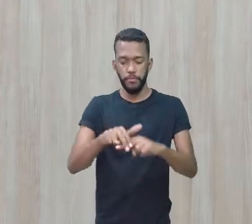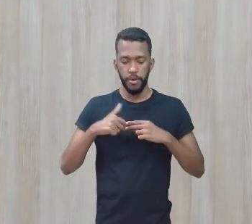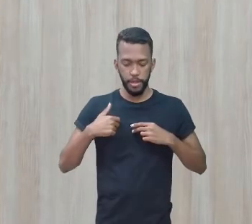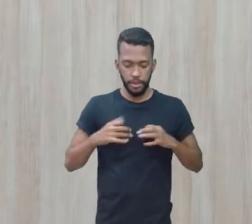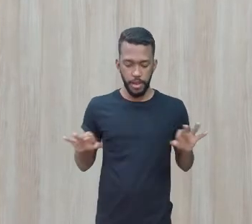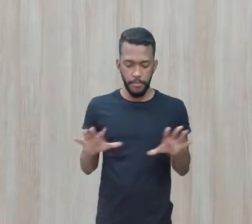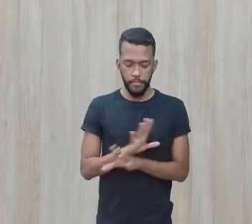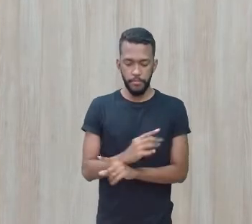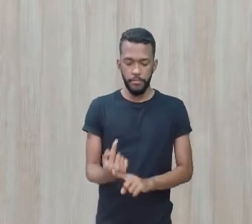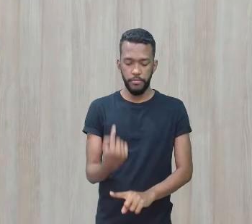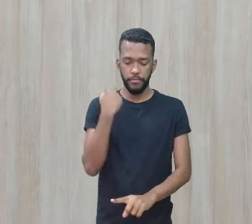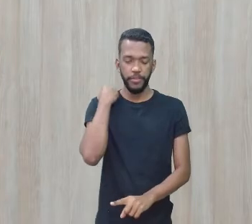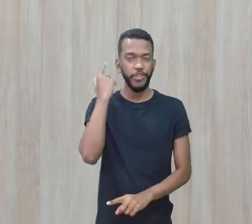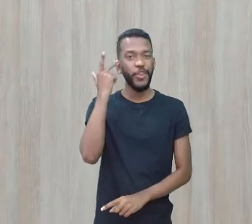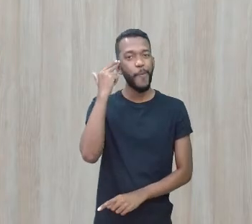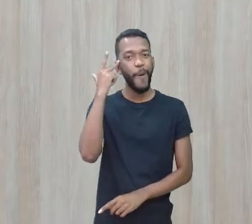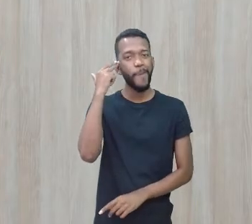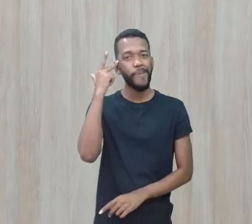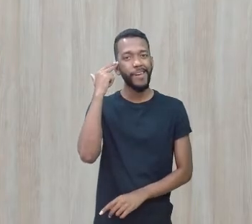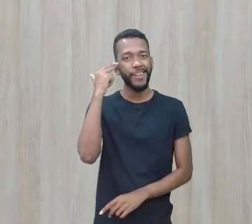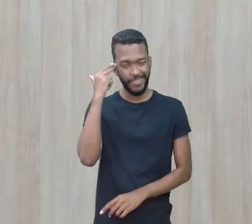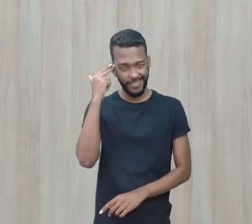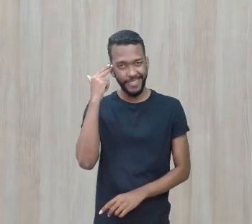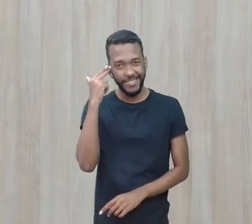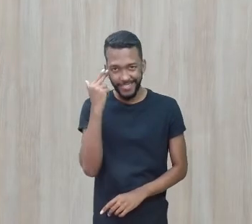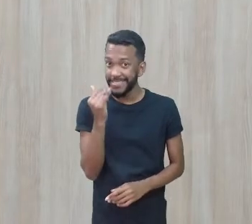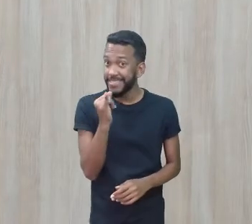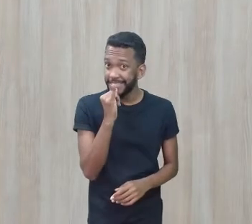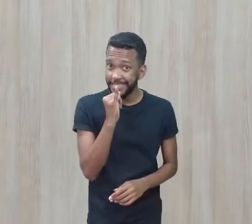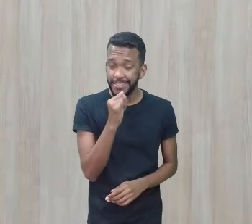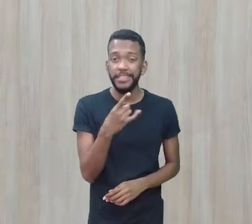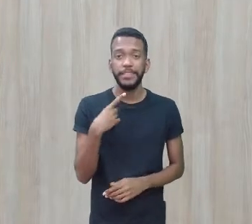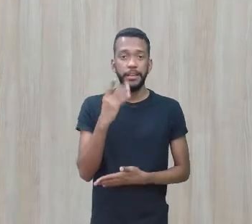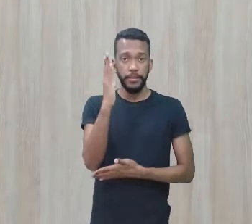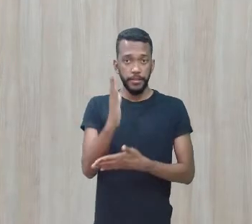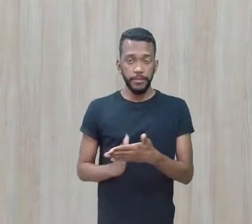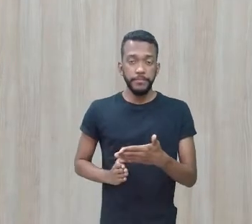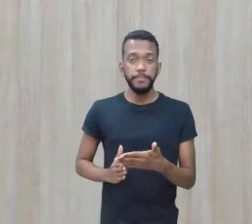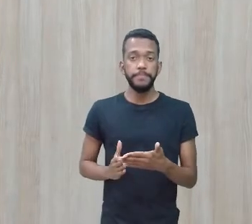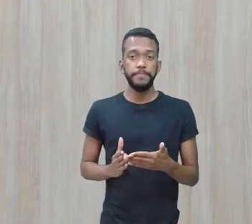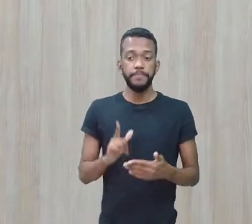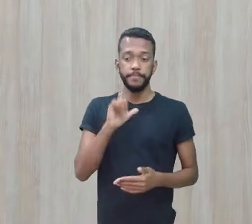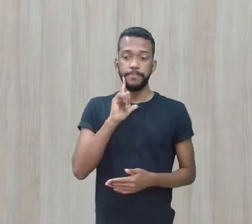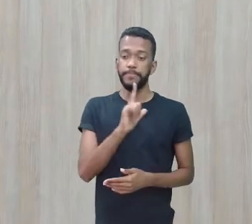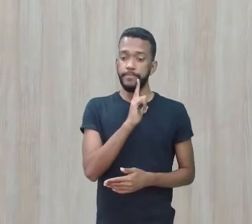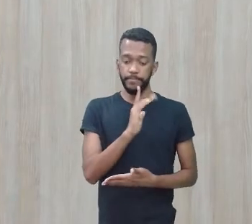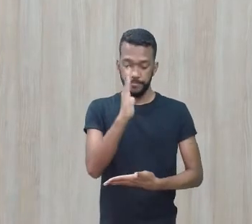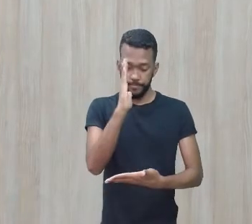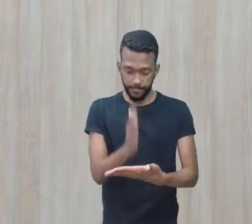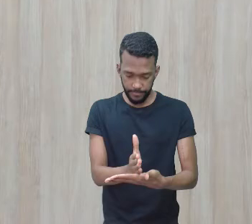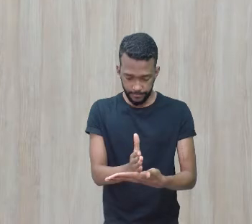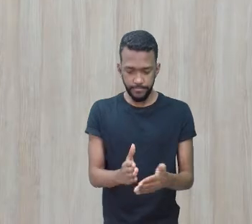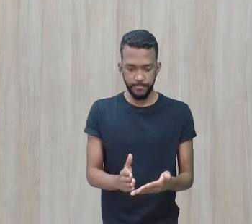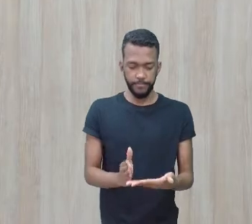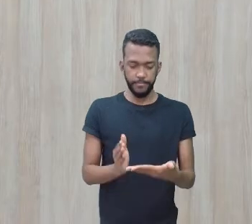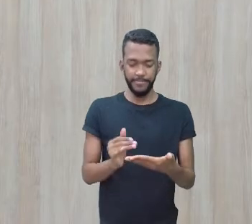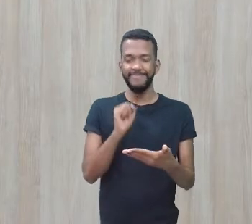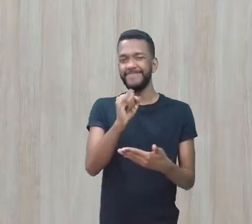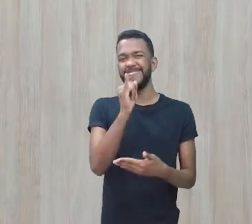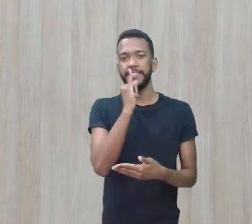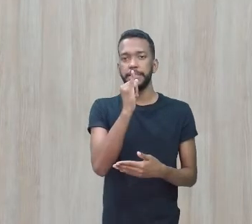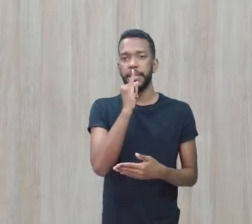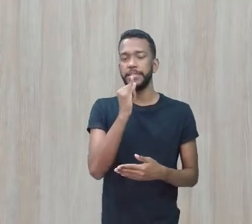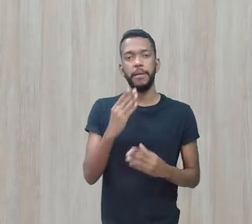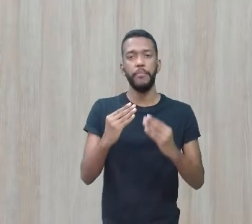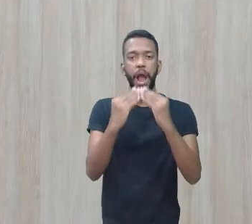já faz normalmente. Você acaba, por exemplo, dividindo um lanche com um colega na metade, né? Se for um sanduíche,